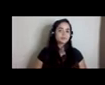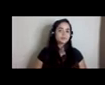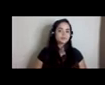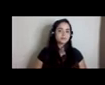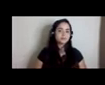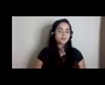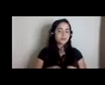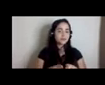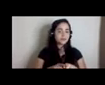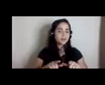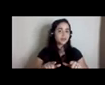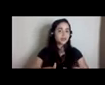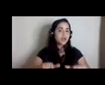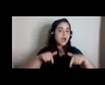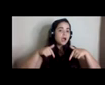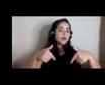ações